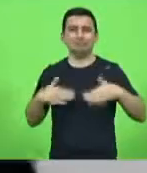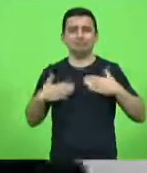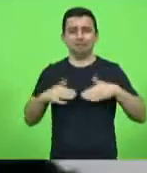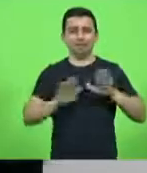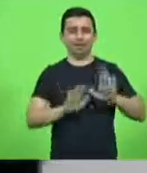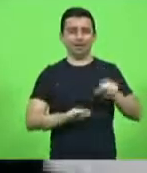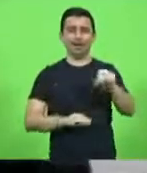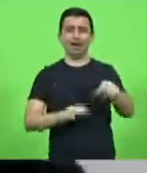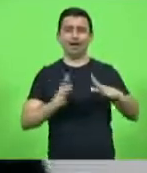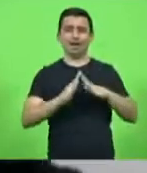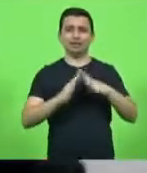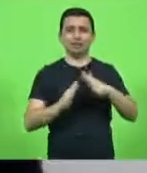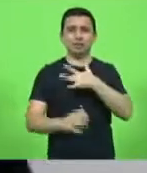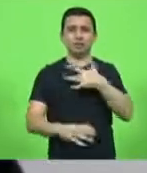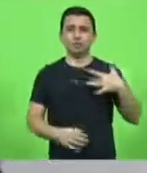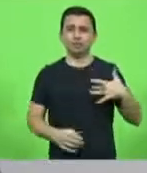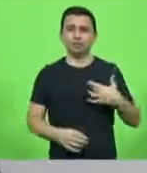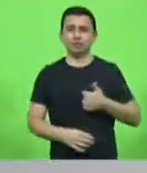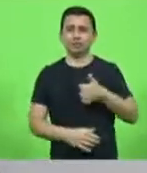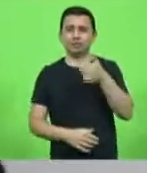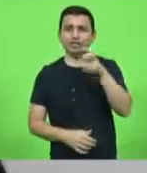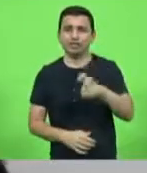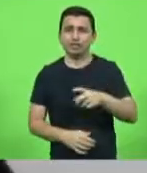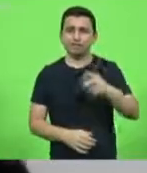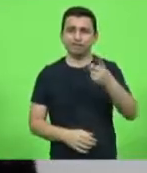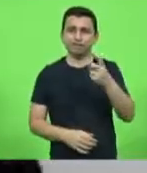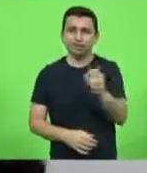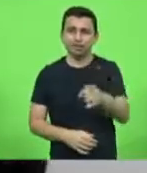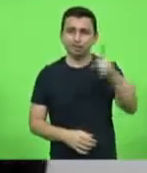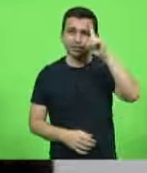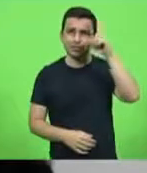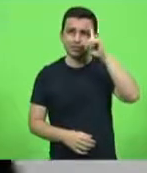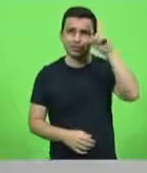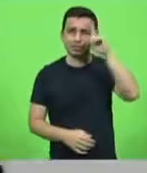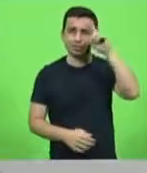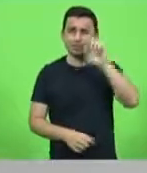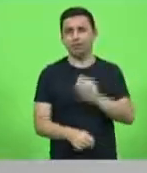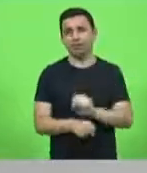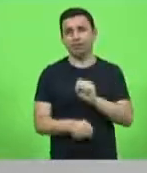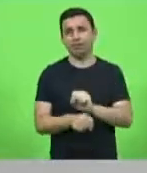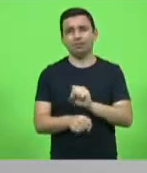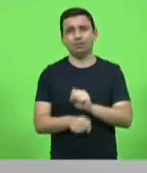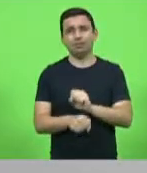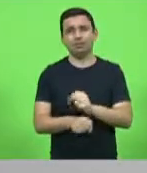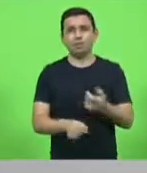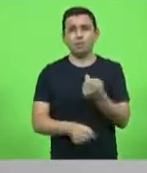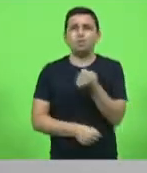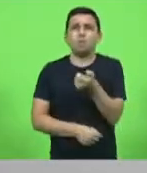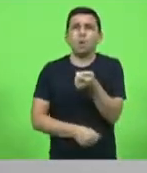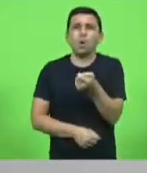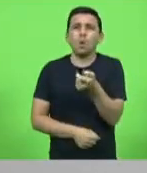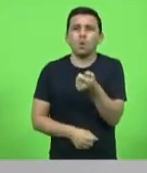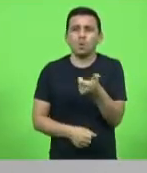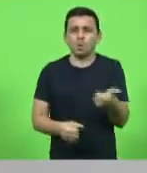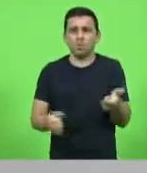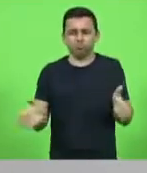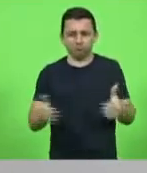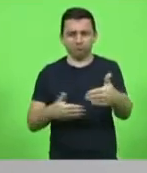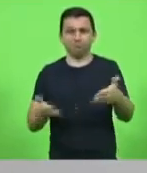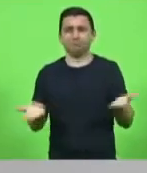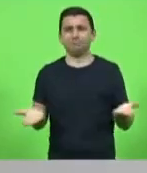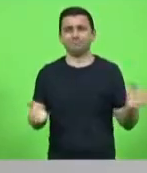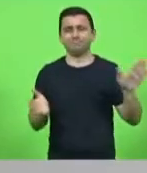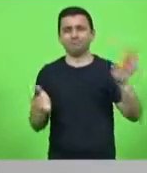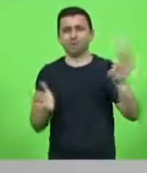posto de saúde 15 20 dias para serem aplicadas no está pouca quantidade de doses teve